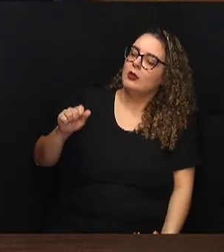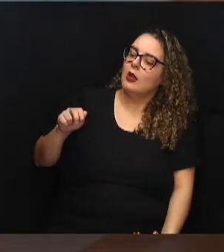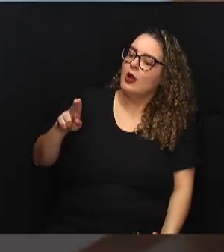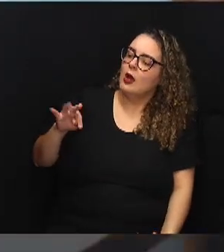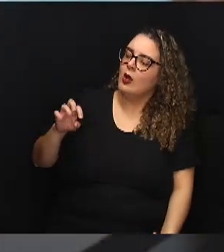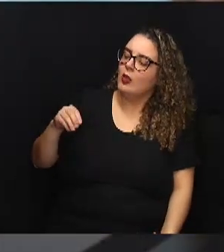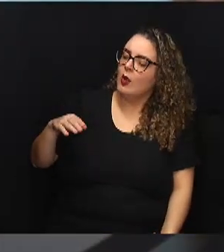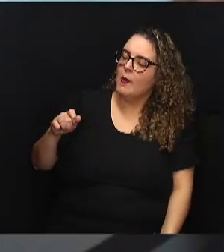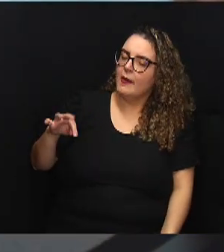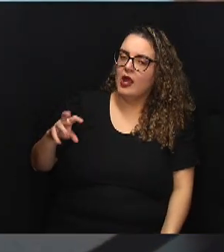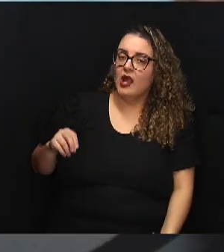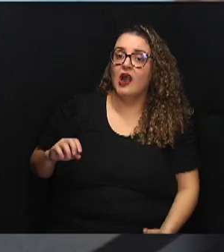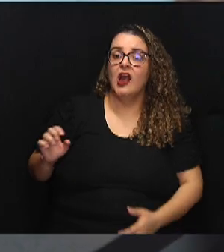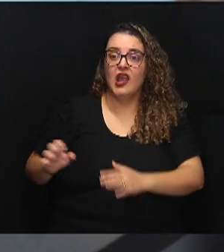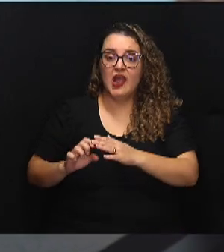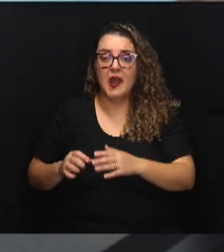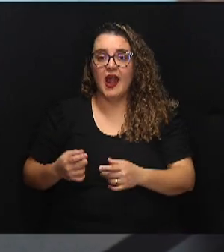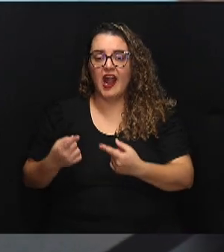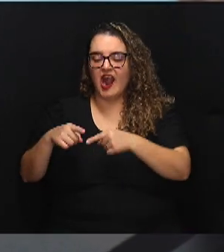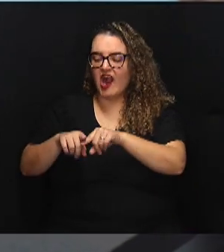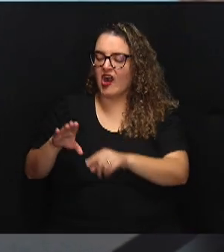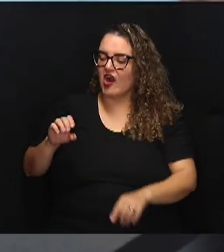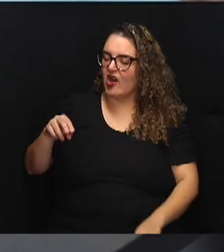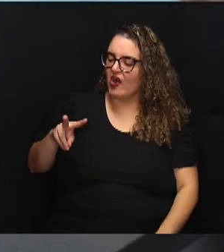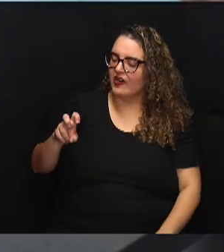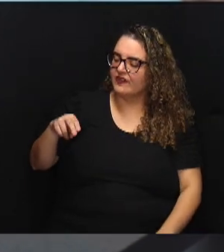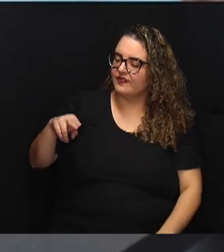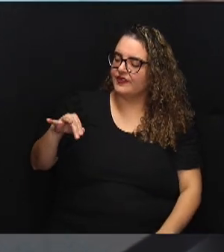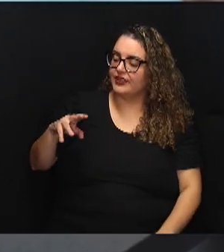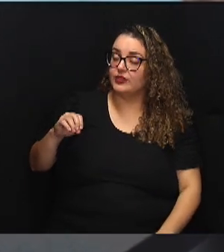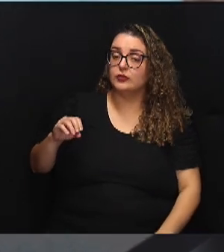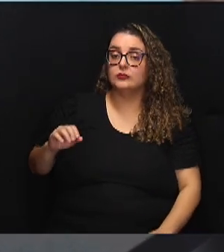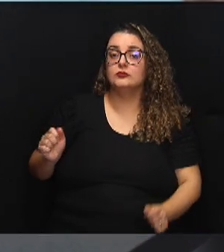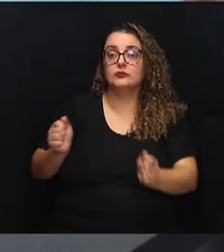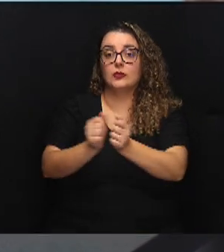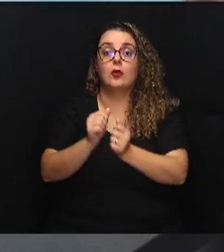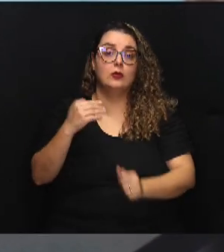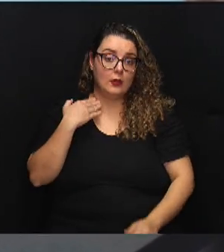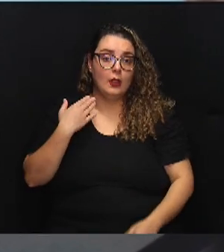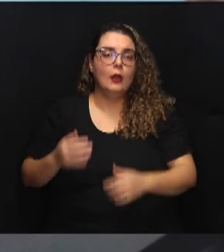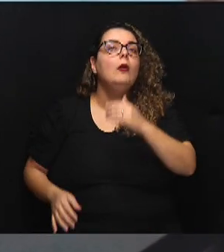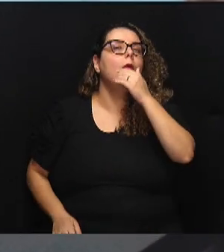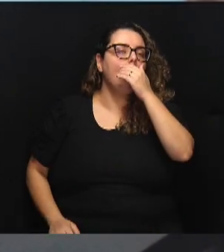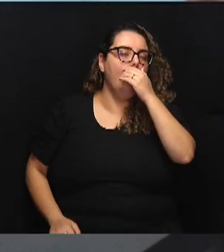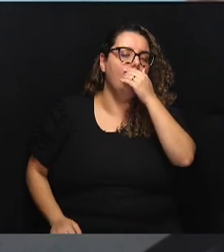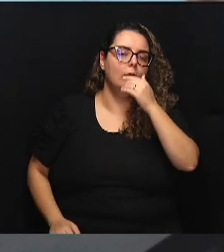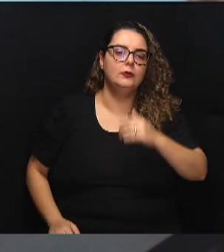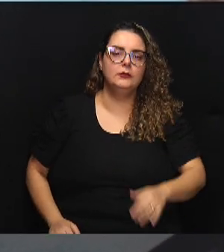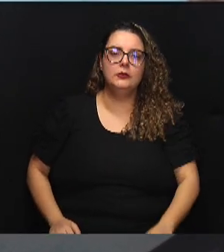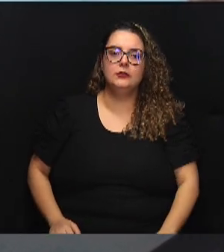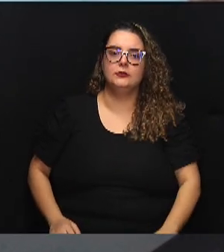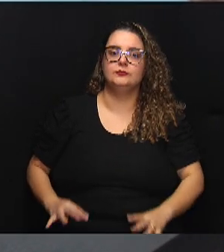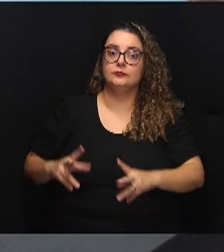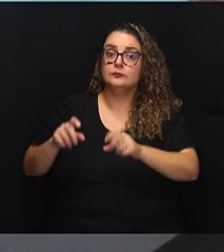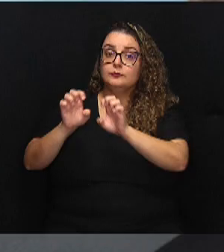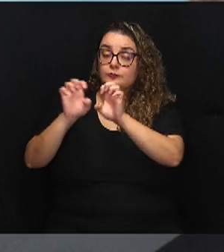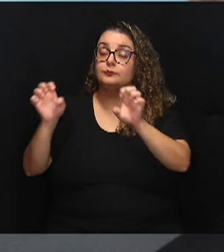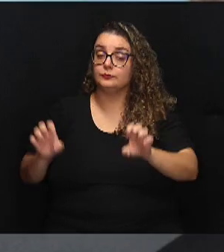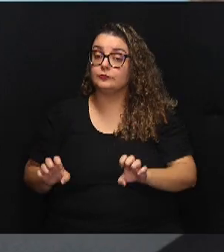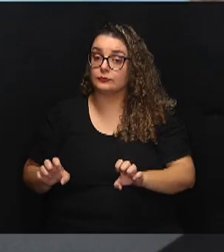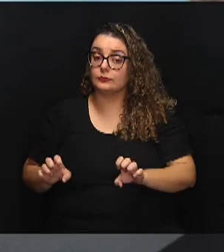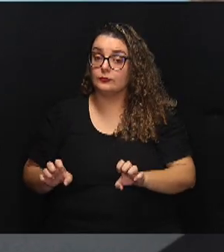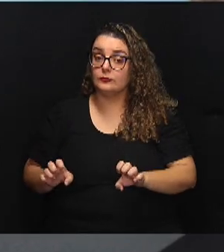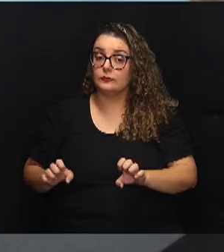empresas precisavam realizar convênios com os bancos, né? Então, tem toda uma estrutura, toda